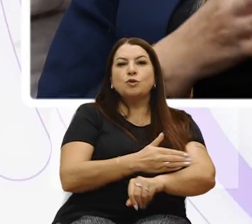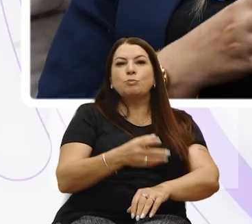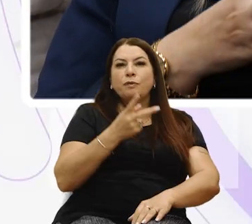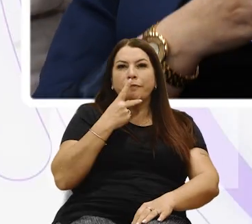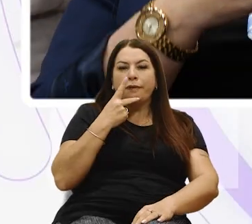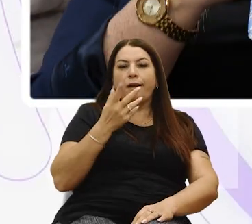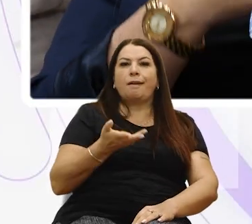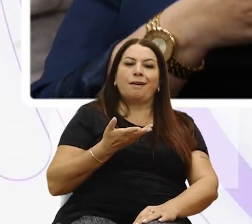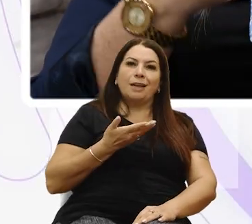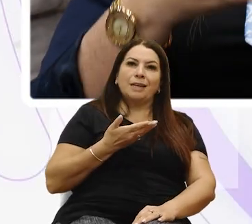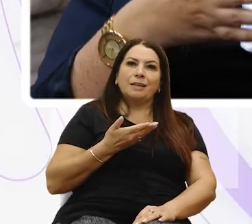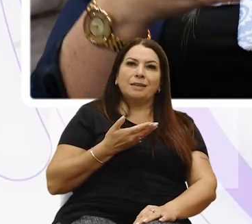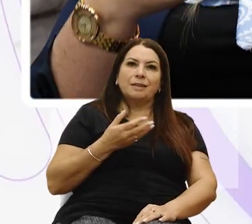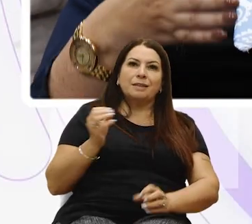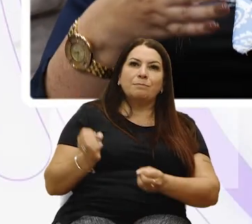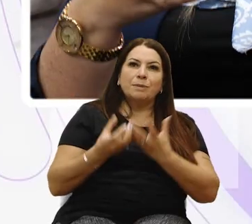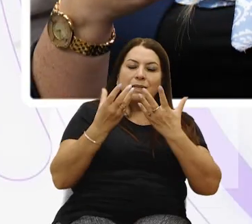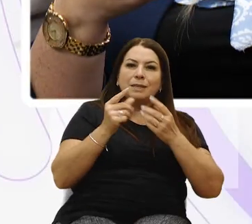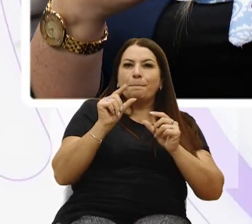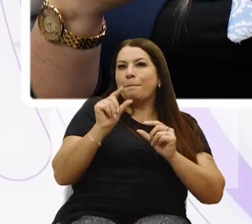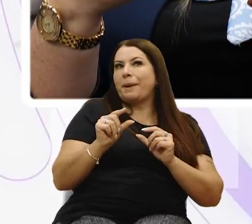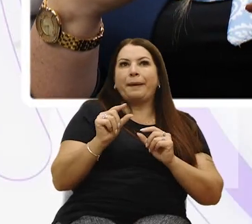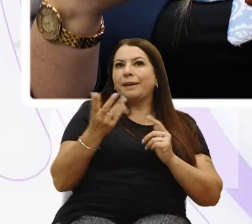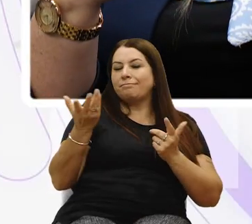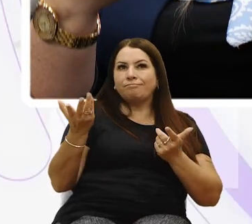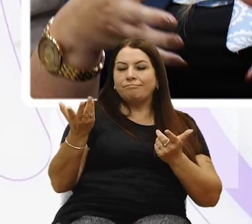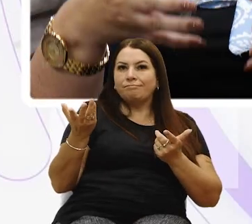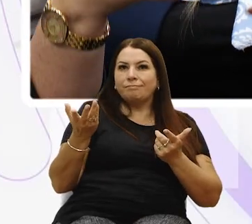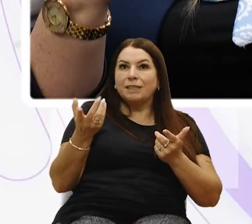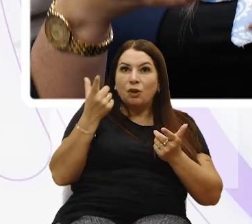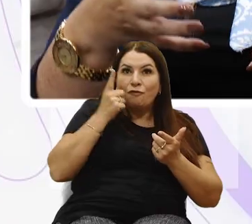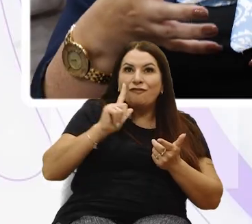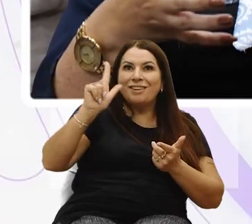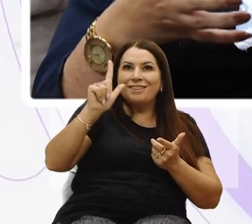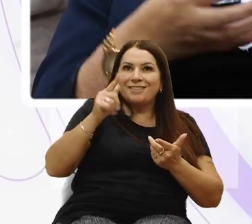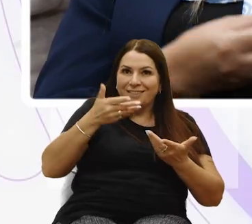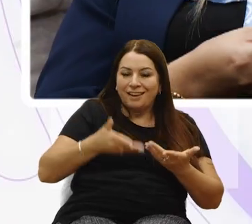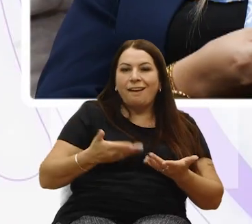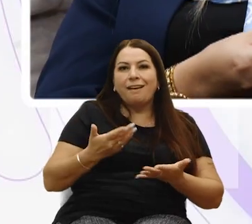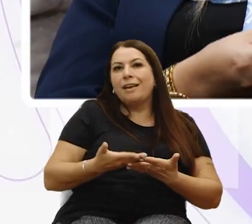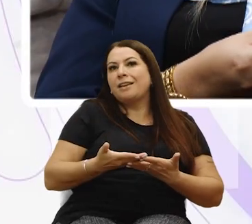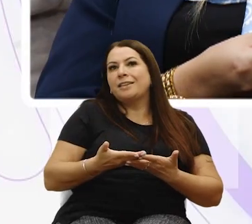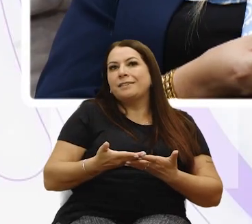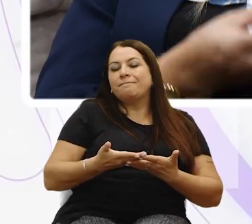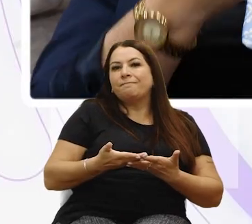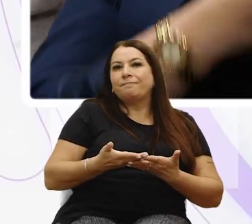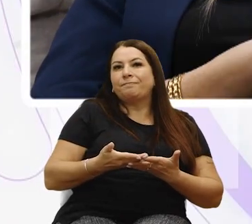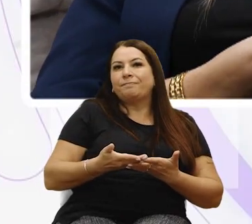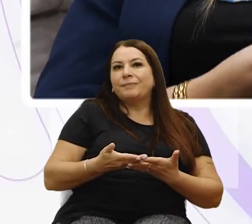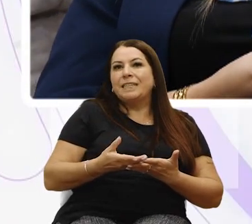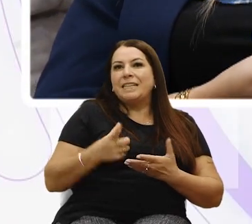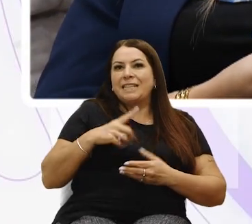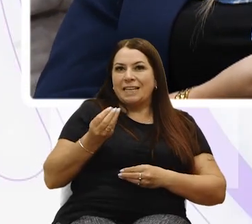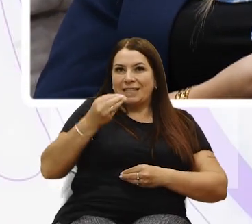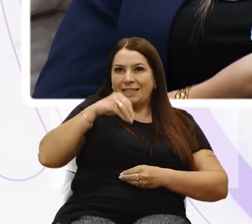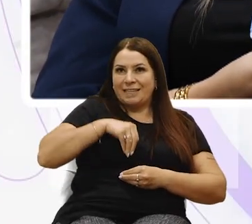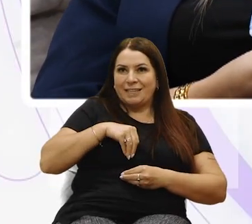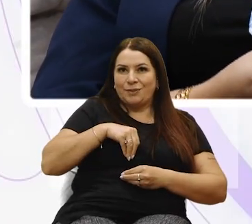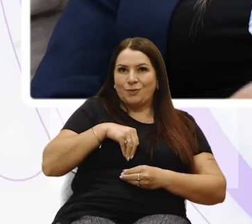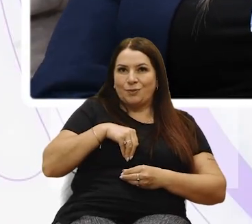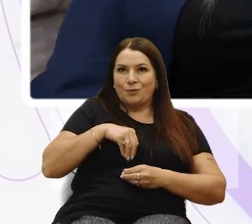que comemorar as pequenas vitórias, conquistas, é algo que está no nosso